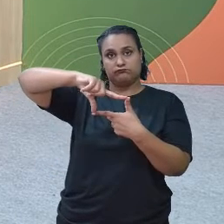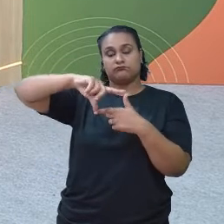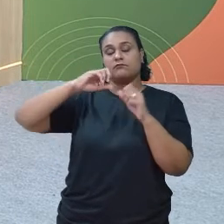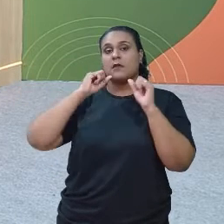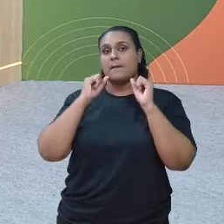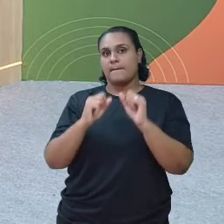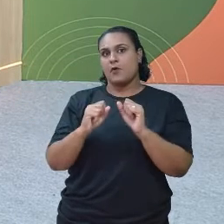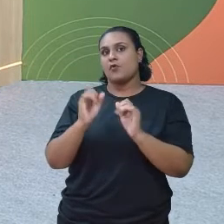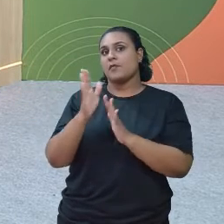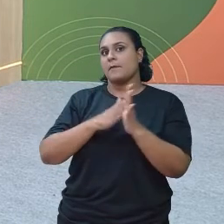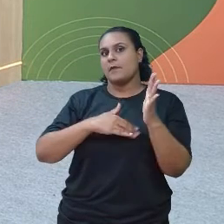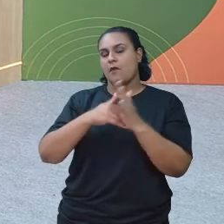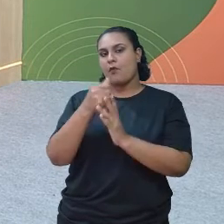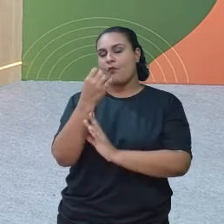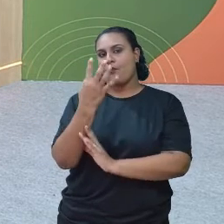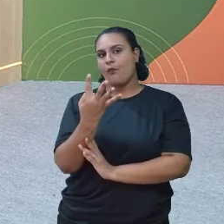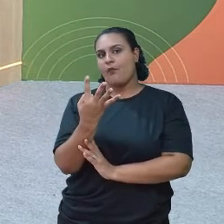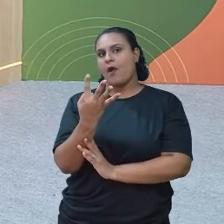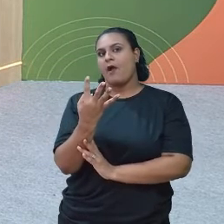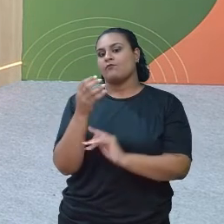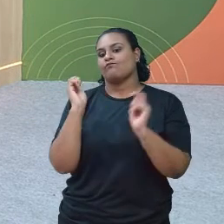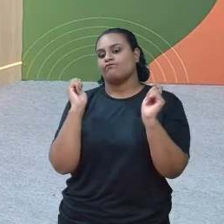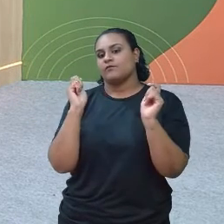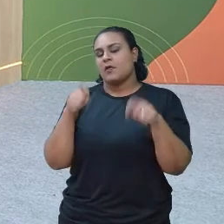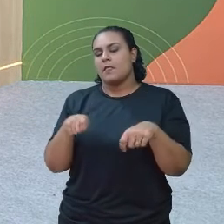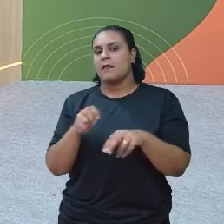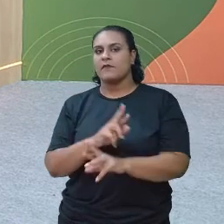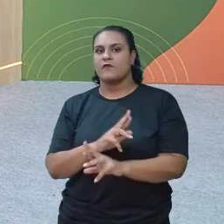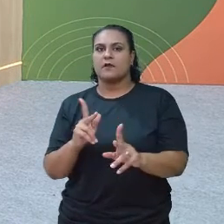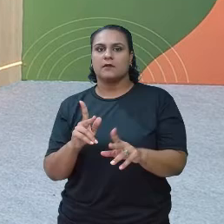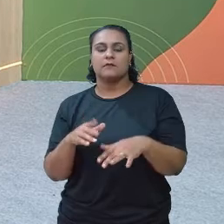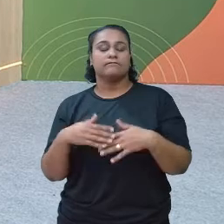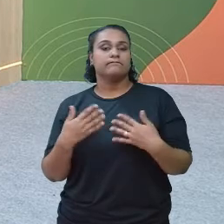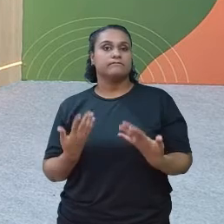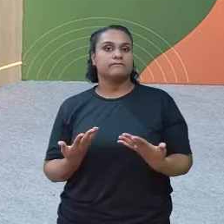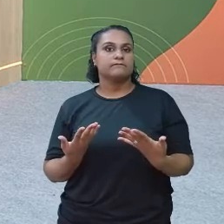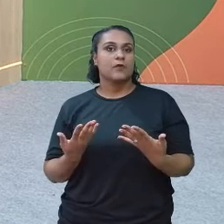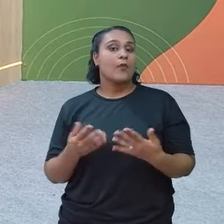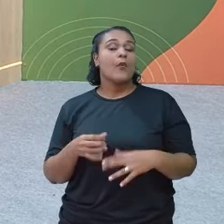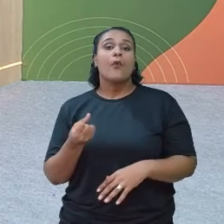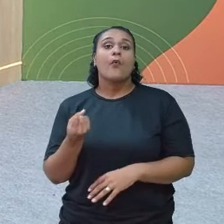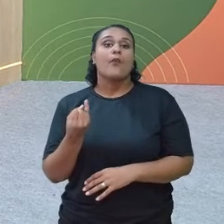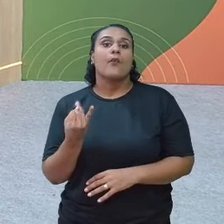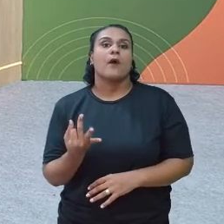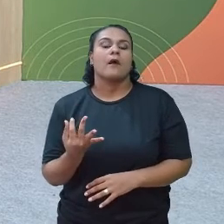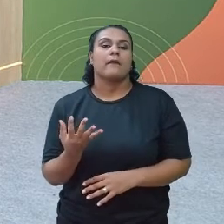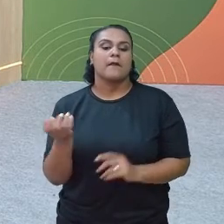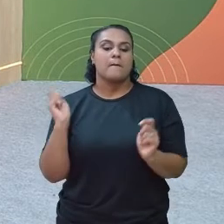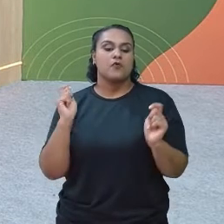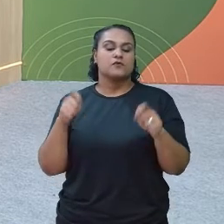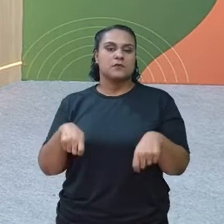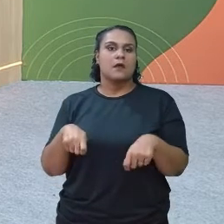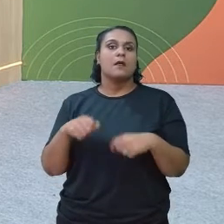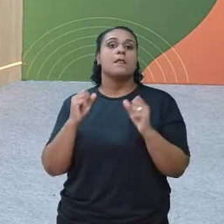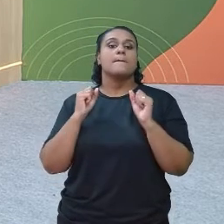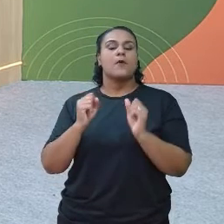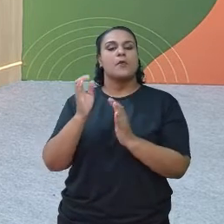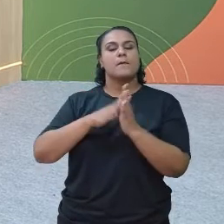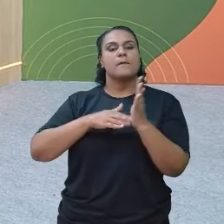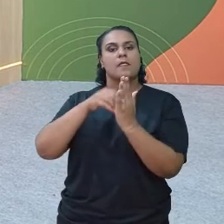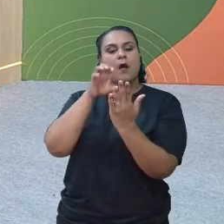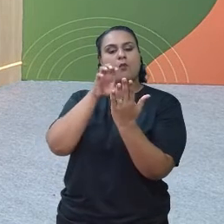pintá-la de 4 formas diferentes. De quantas maneiras diferentes eu posso pintar a região